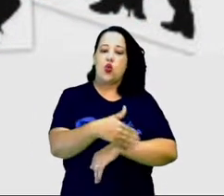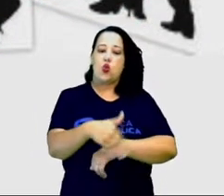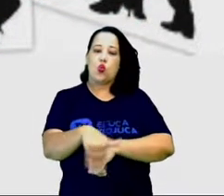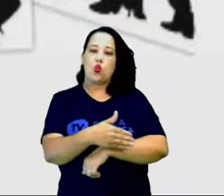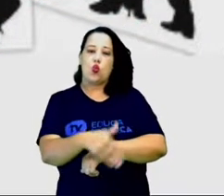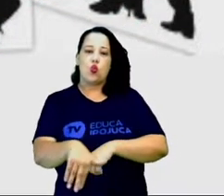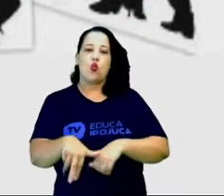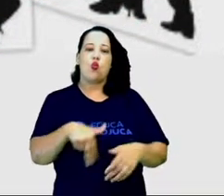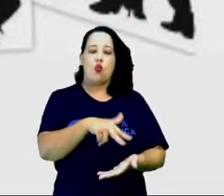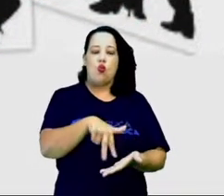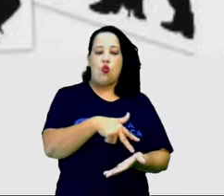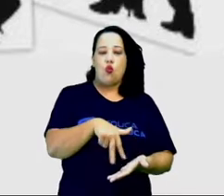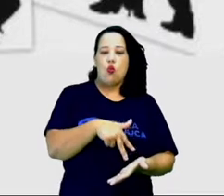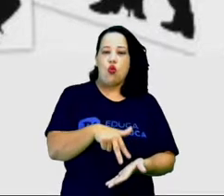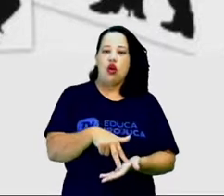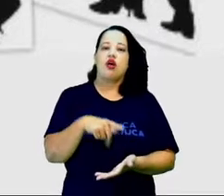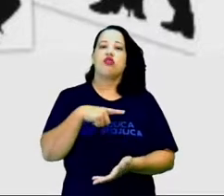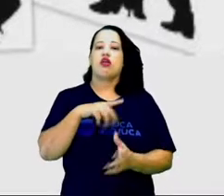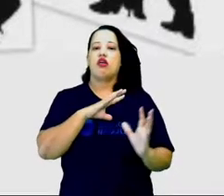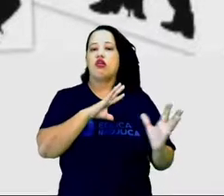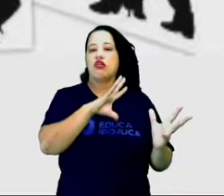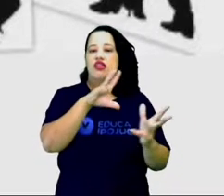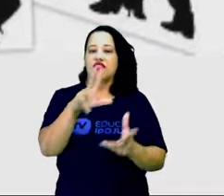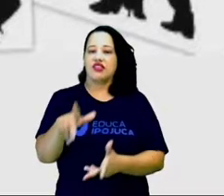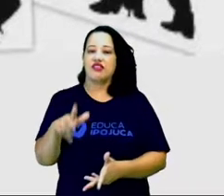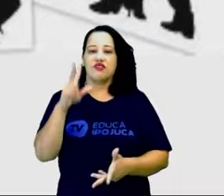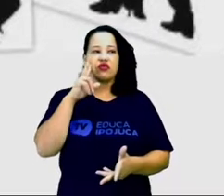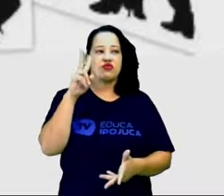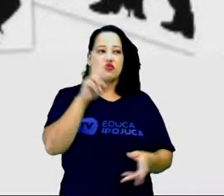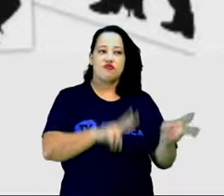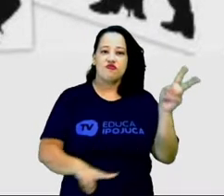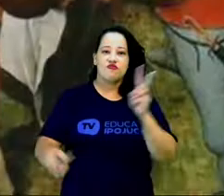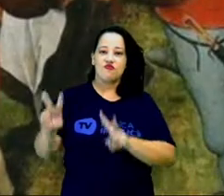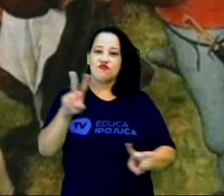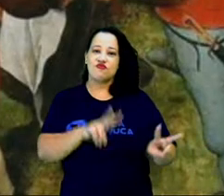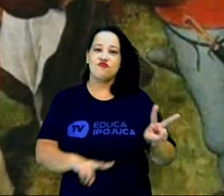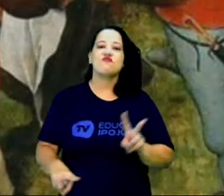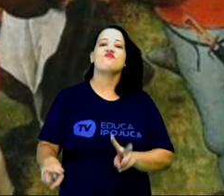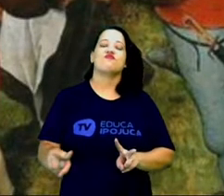aqui vocês têm um aspecto global de como a dança pode se expressar.